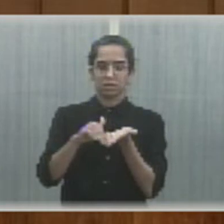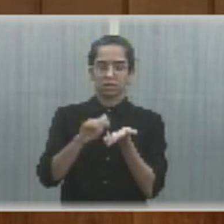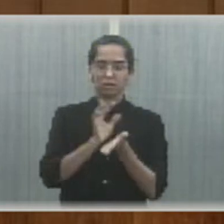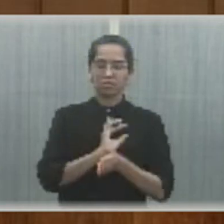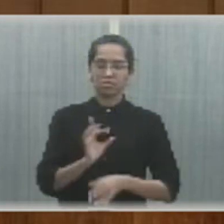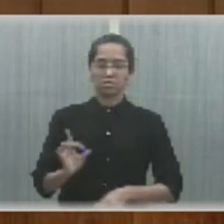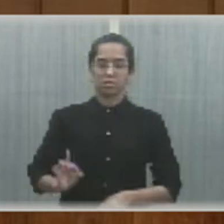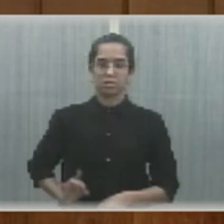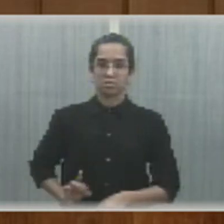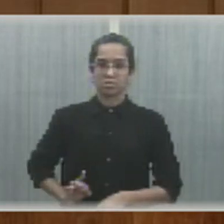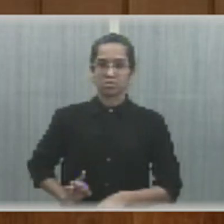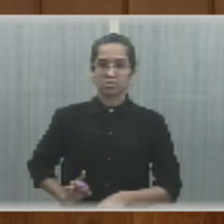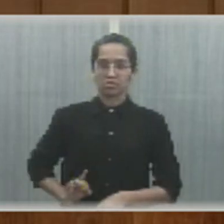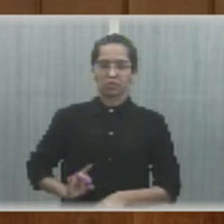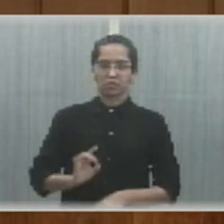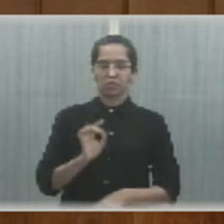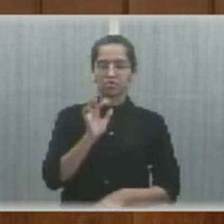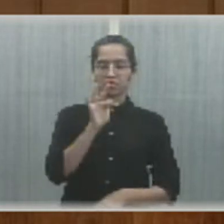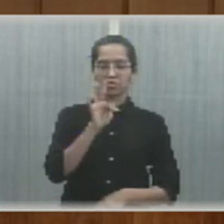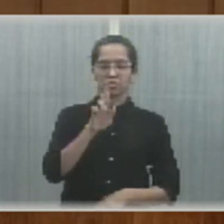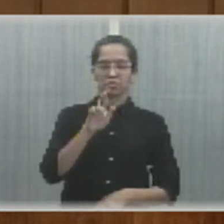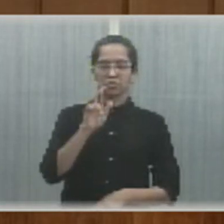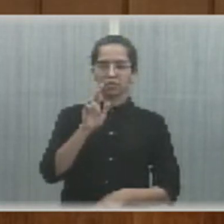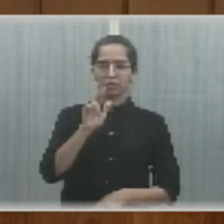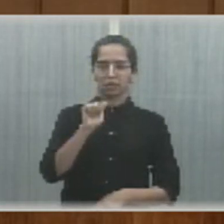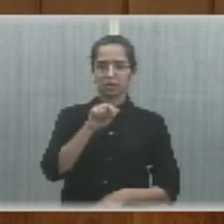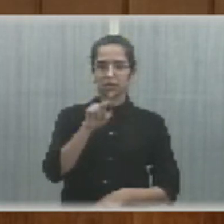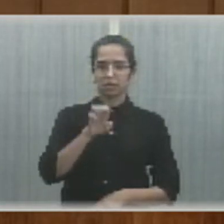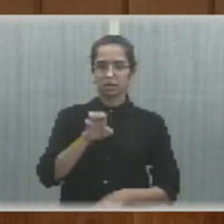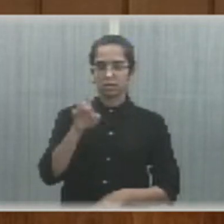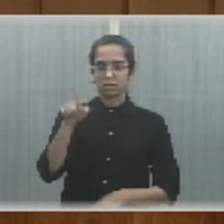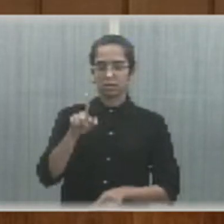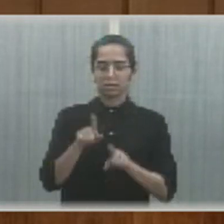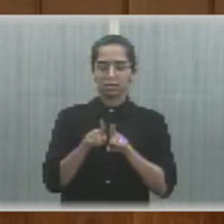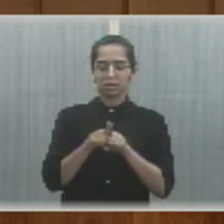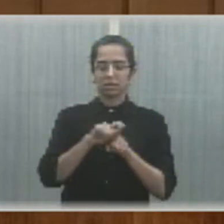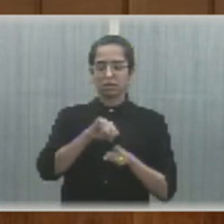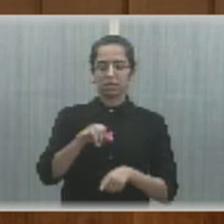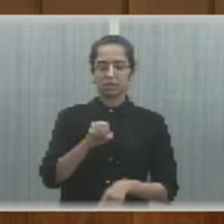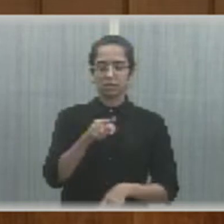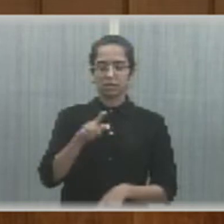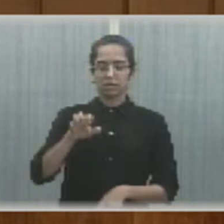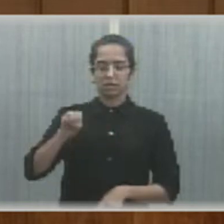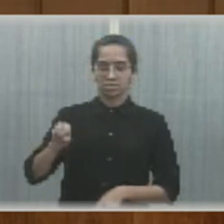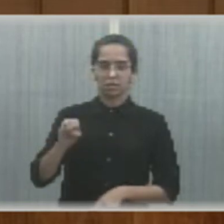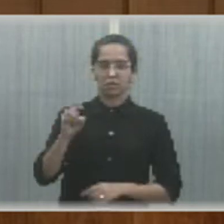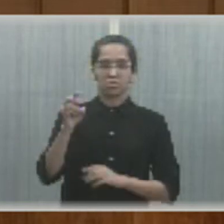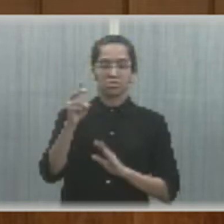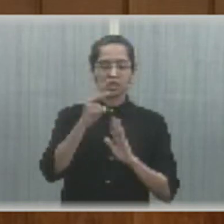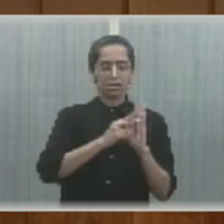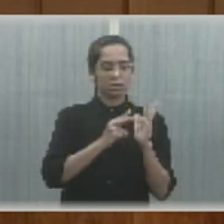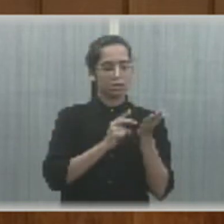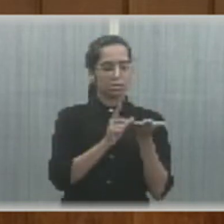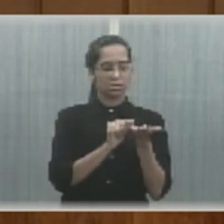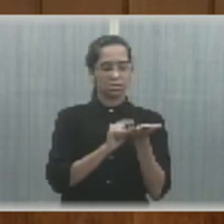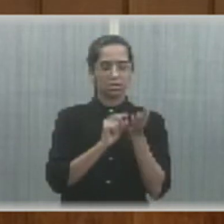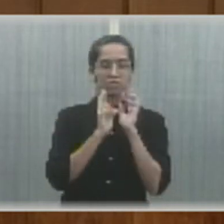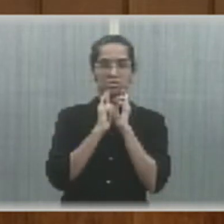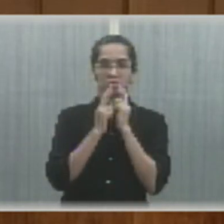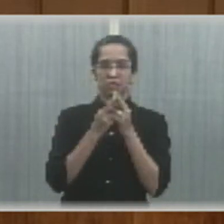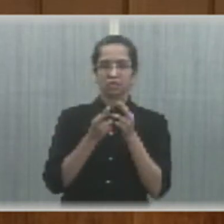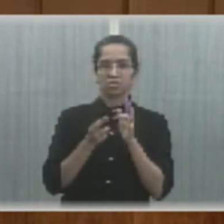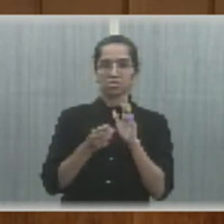pelos senhores deputados Franzé Silva e João Madison. Pequeno expediente, constou da leitura